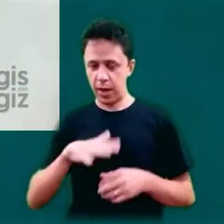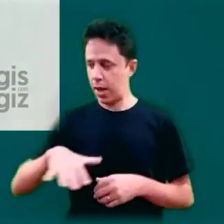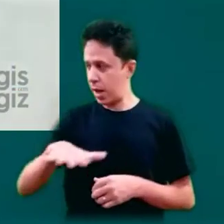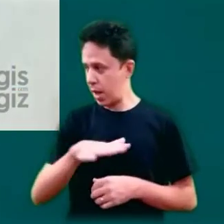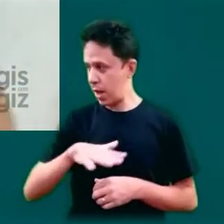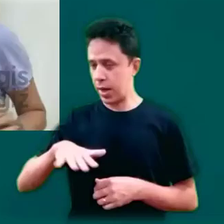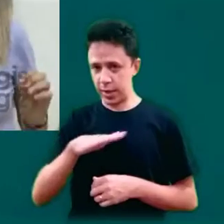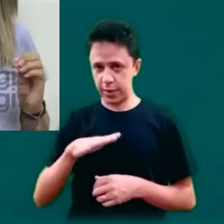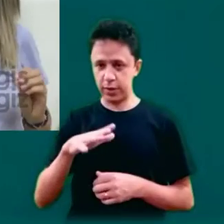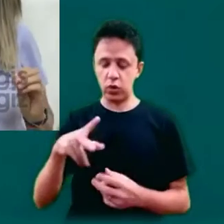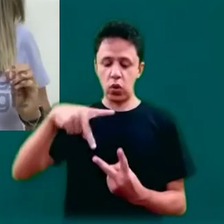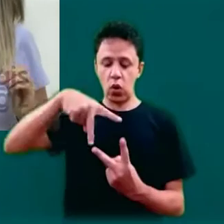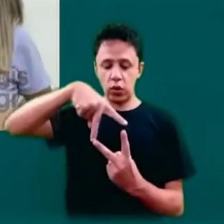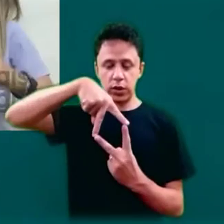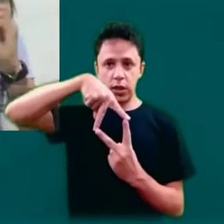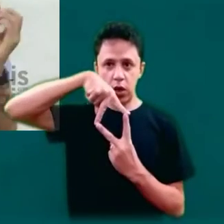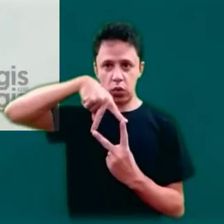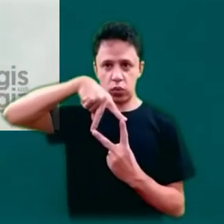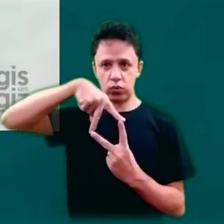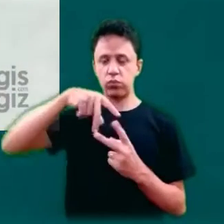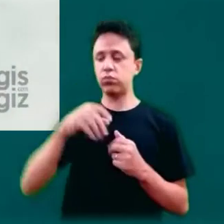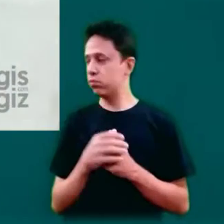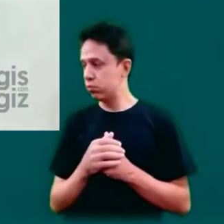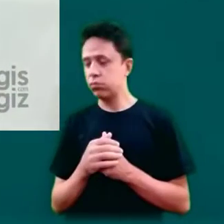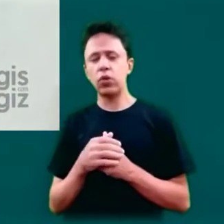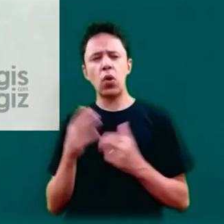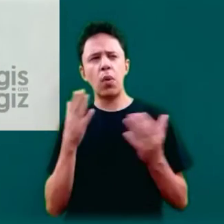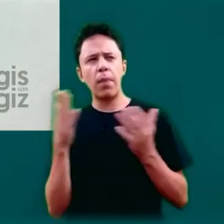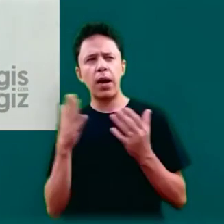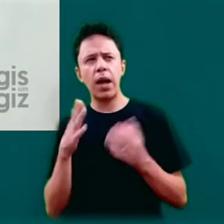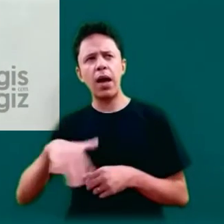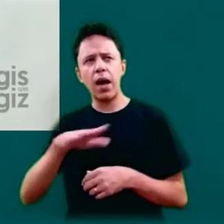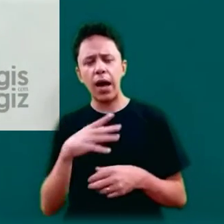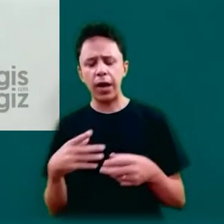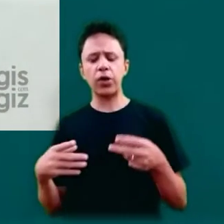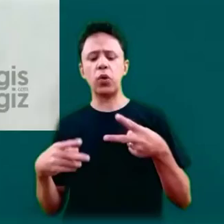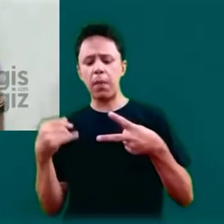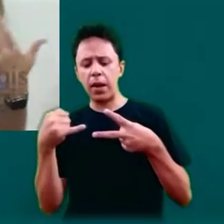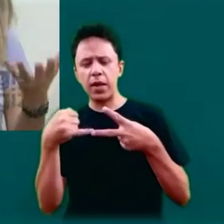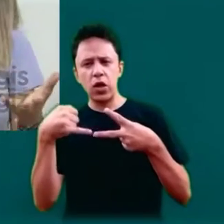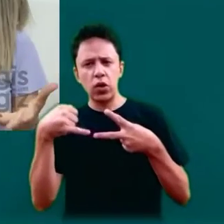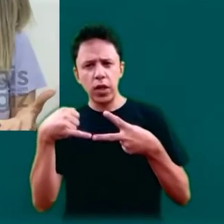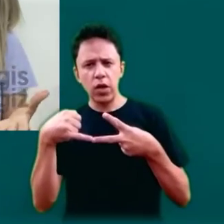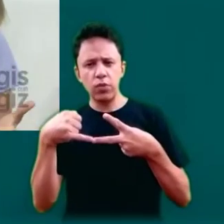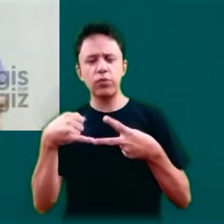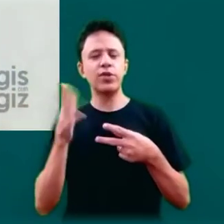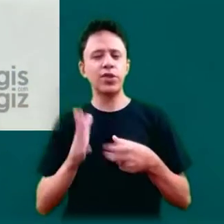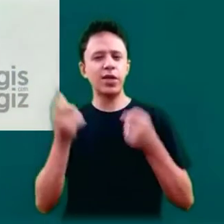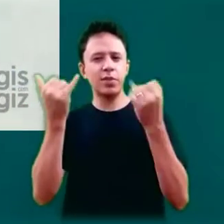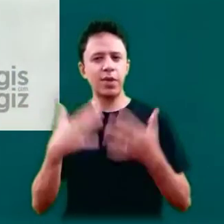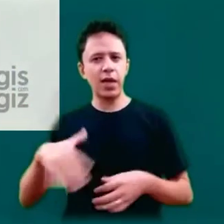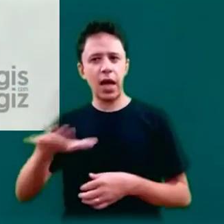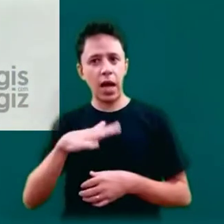a área ocupada por esse losango com a área de um paralelogramo. Porque para você quem já assistiu a